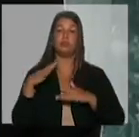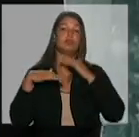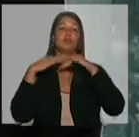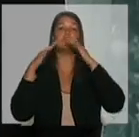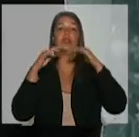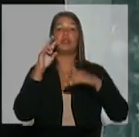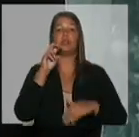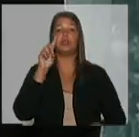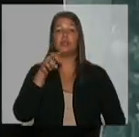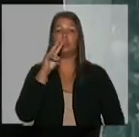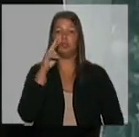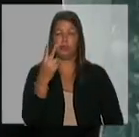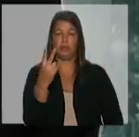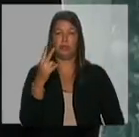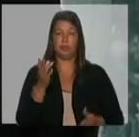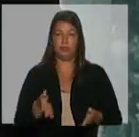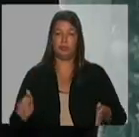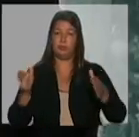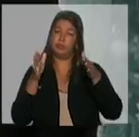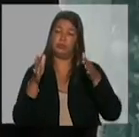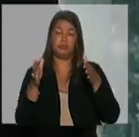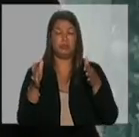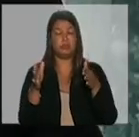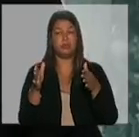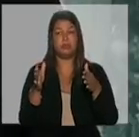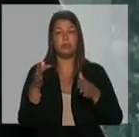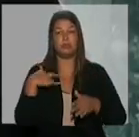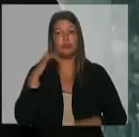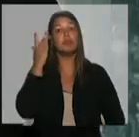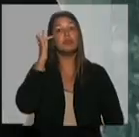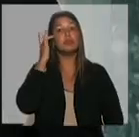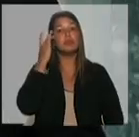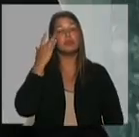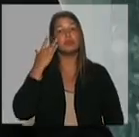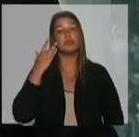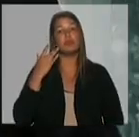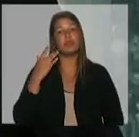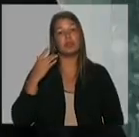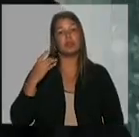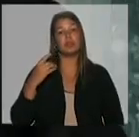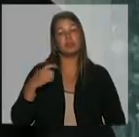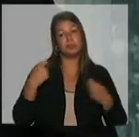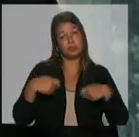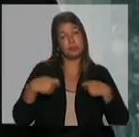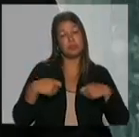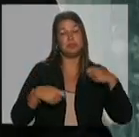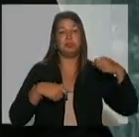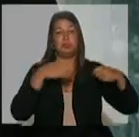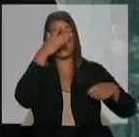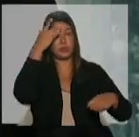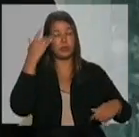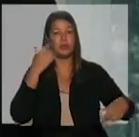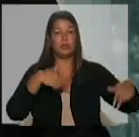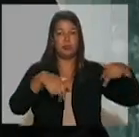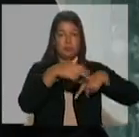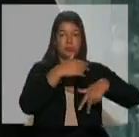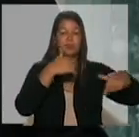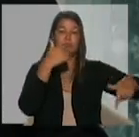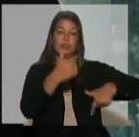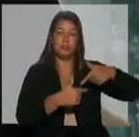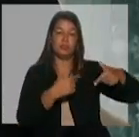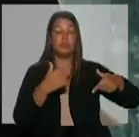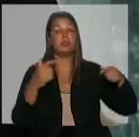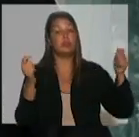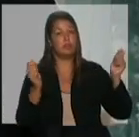de petróleo, chegando a 5,2 milhões de barris, né, obviamente eu tenho que ter pessoal para fazer esse